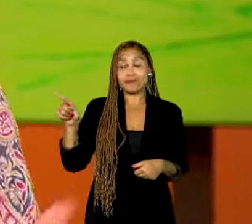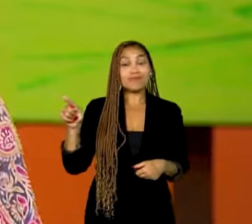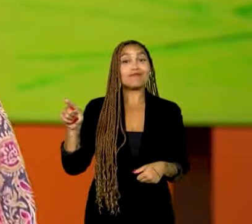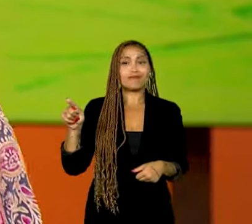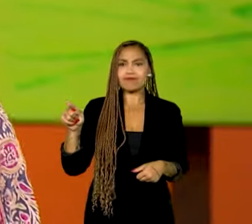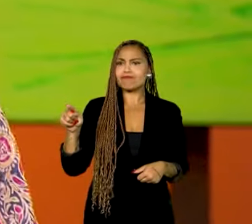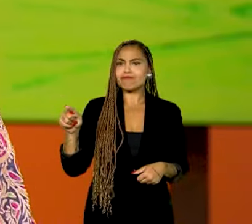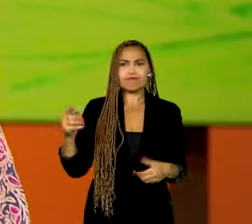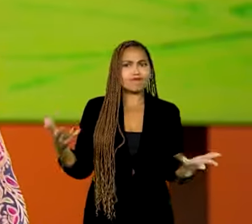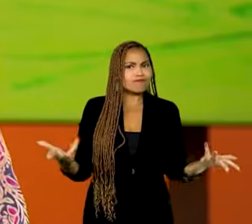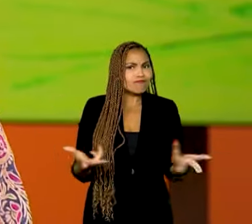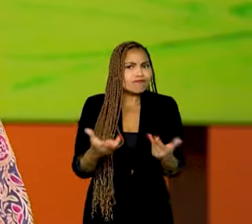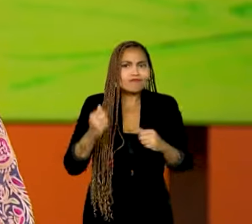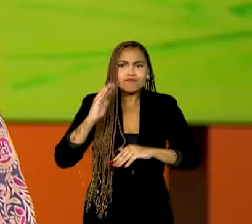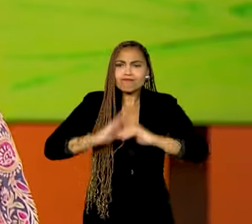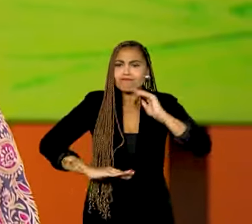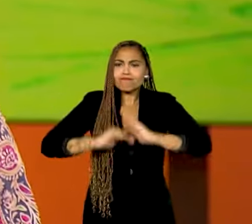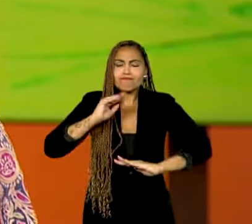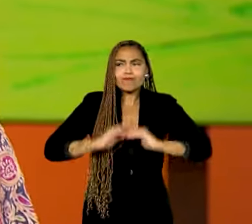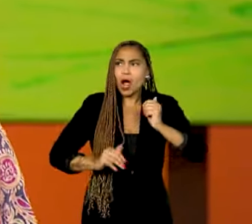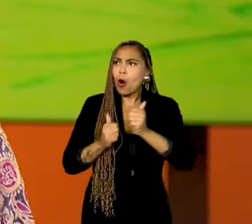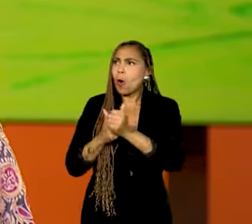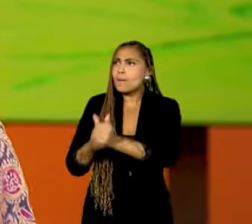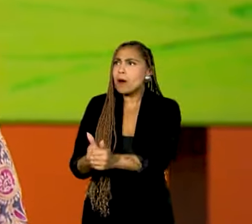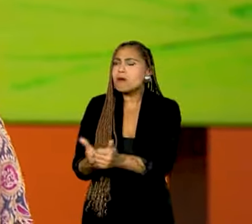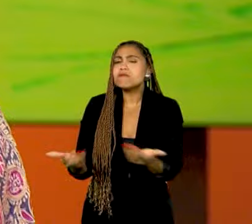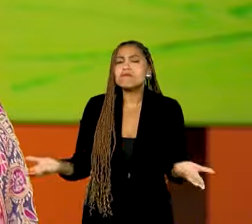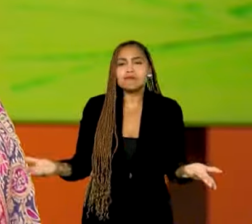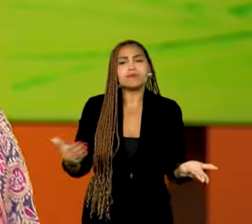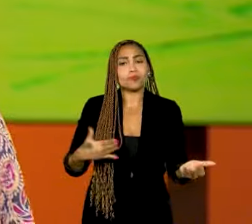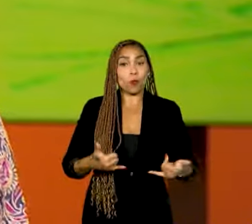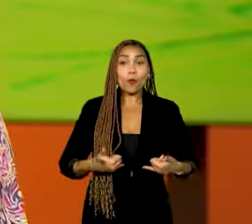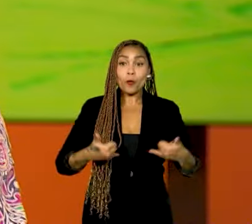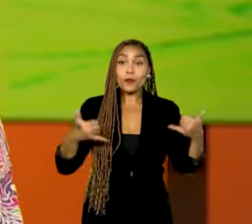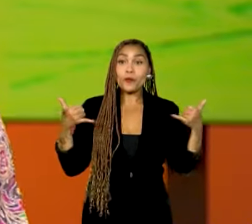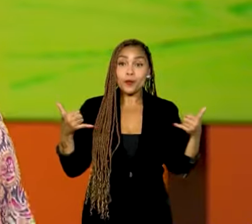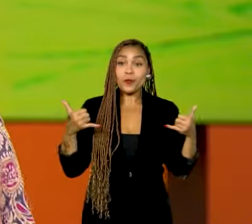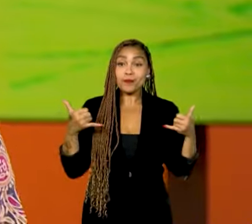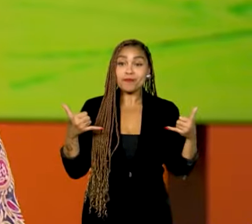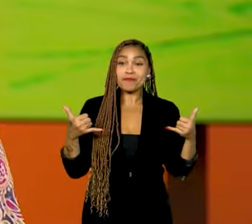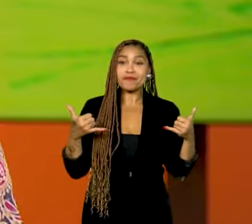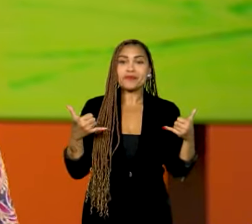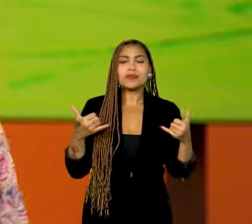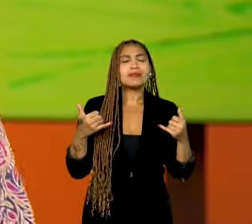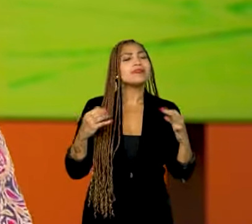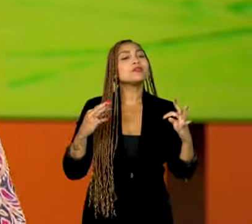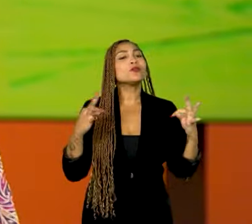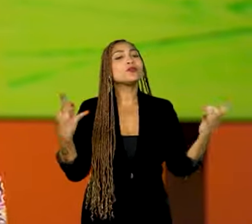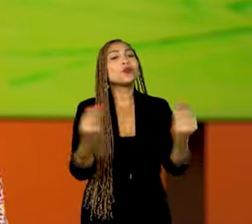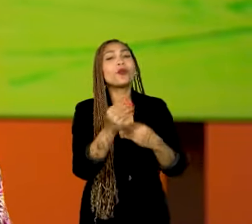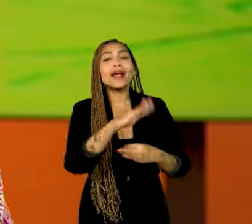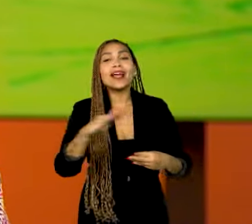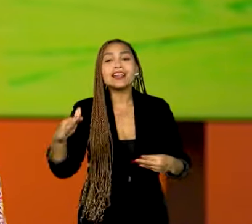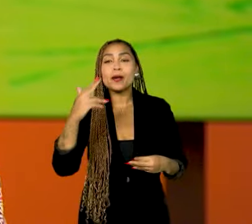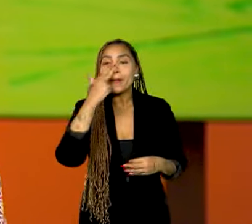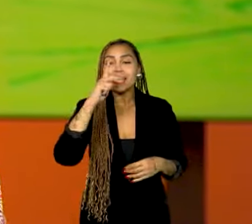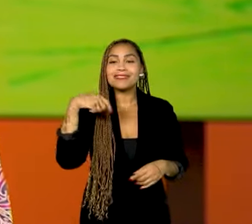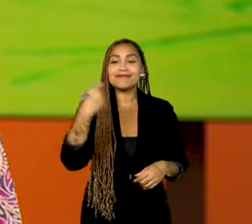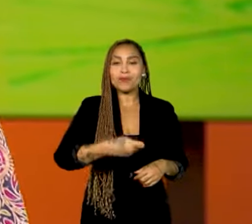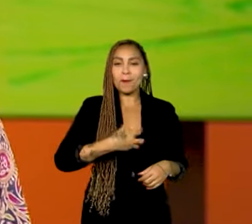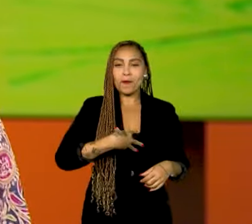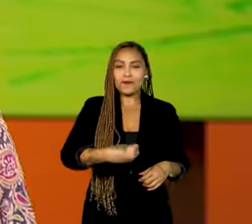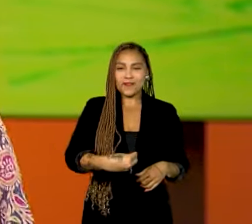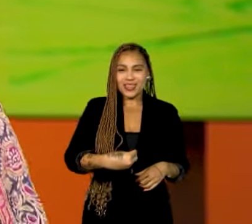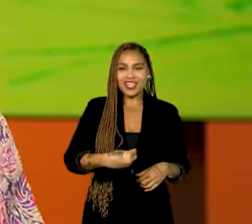mestre. Nossa, eu acompanho. Então, assim, eu fico muito, com muito orgulho, que pra mim, assim, todos são os meus filhos, minhas crianças. Uhum. E eu fico com